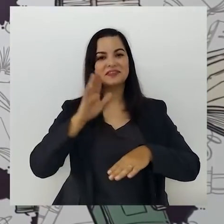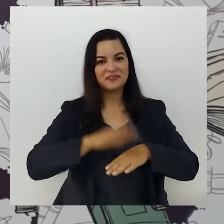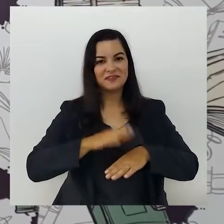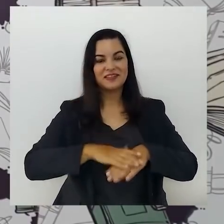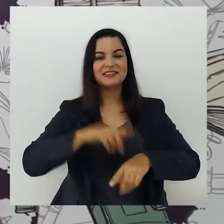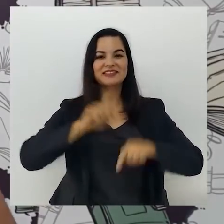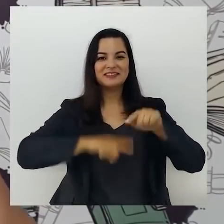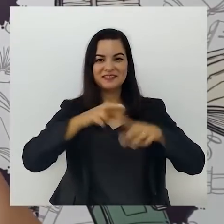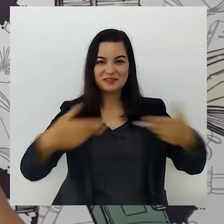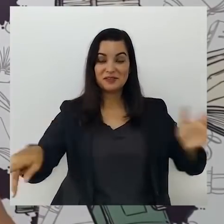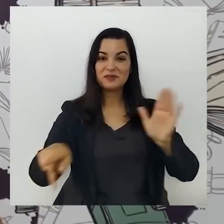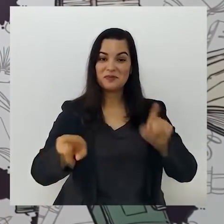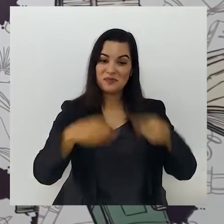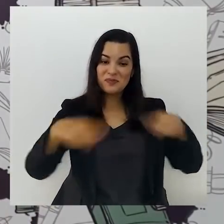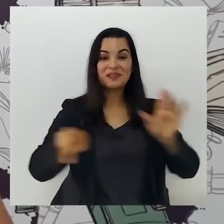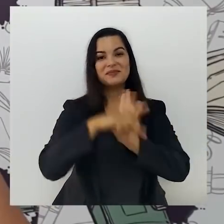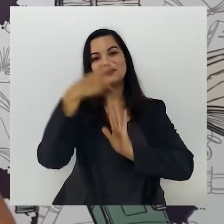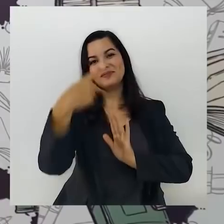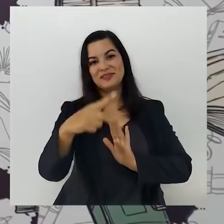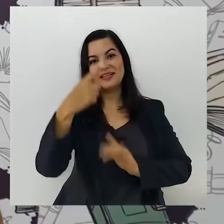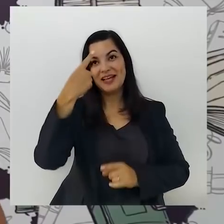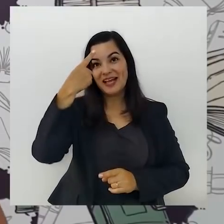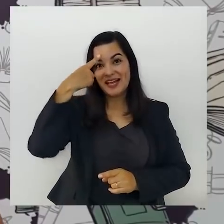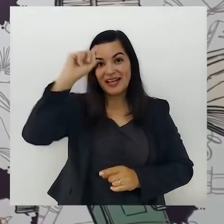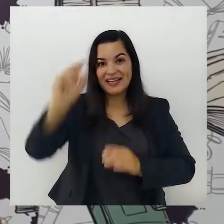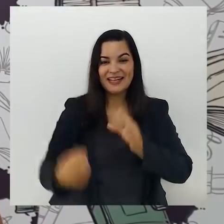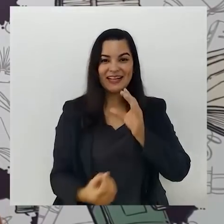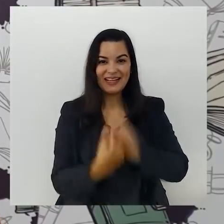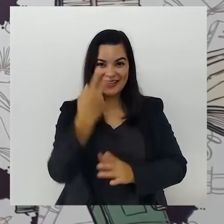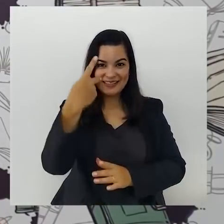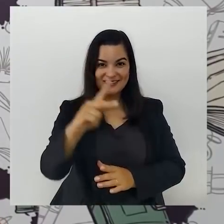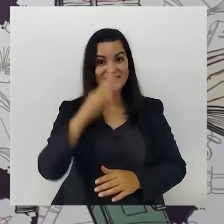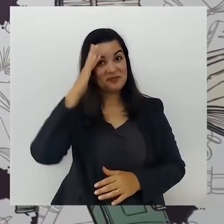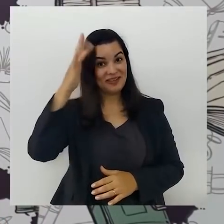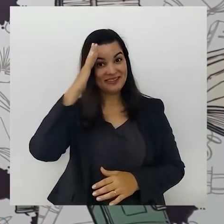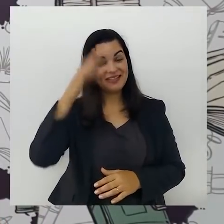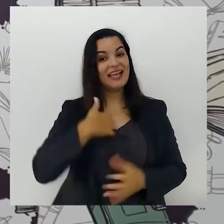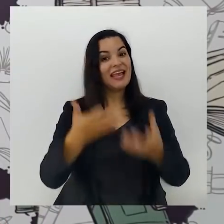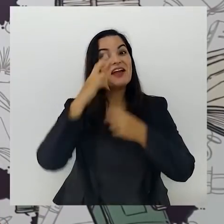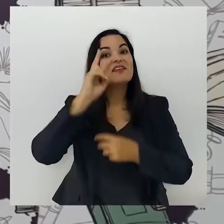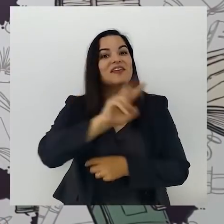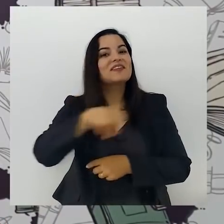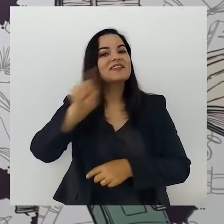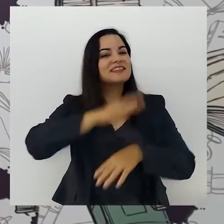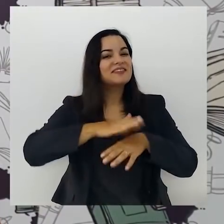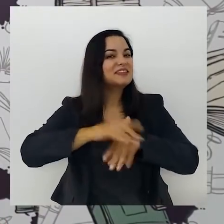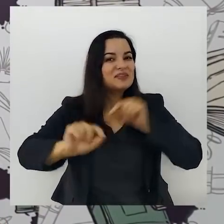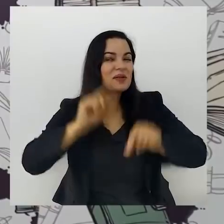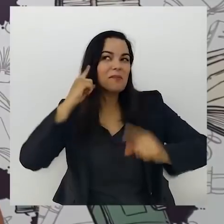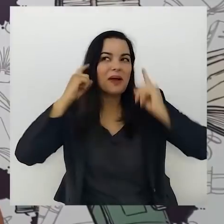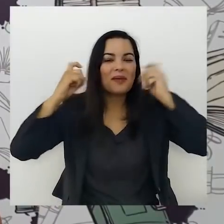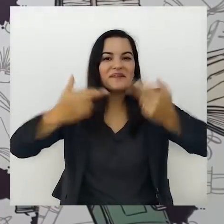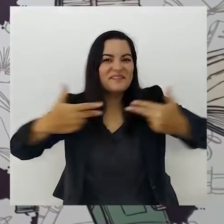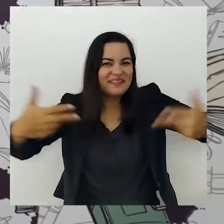de sucata, usando a sua criatividade e imaginação. Quero só ver o que vocês vão aprontar com